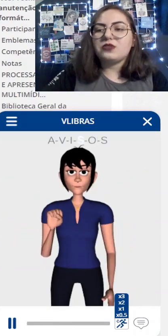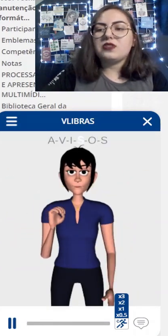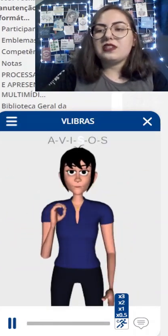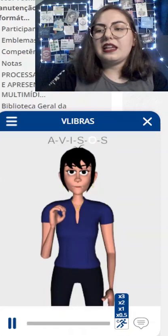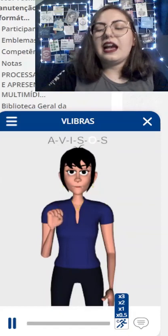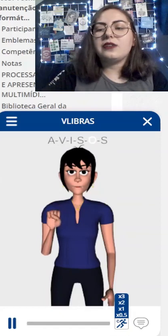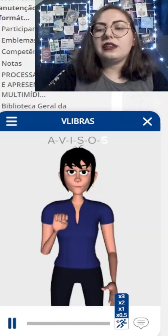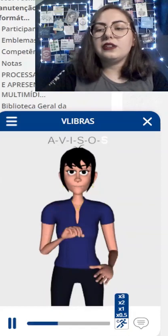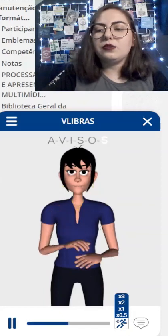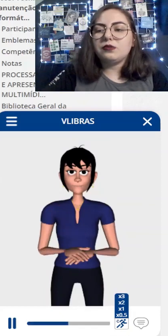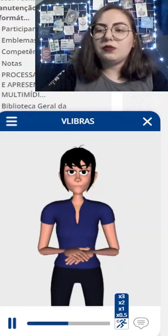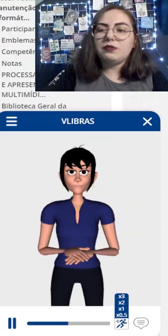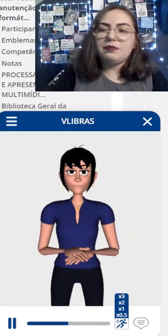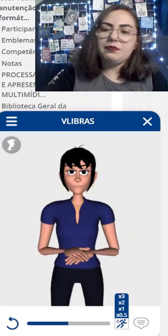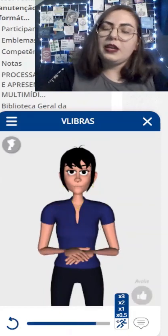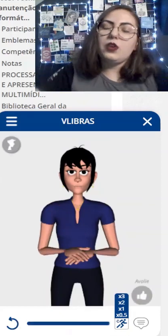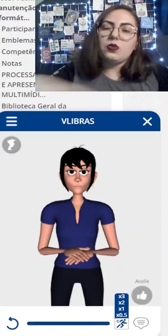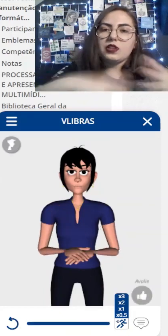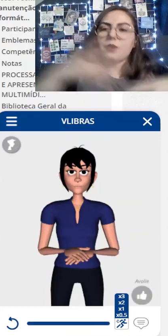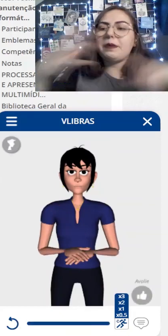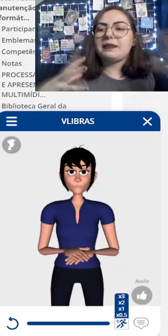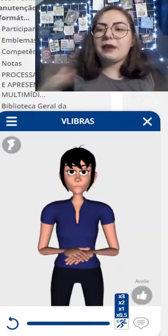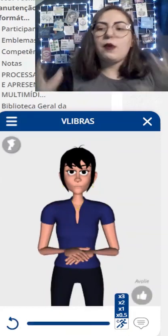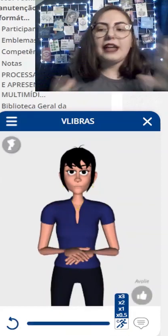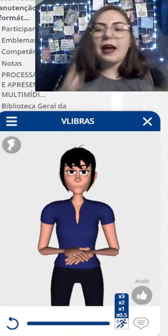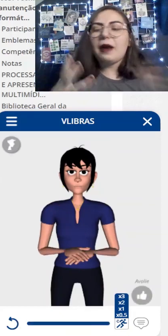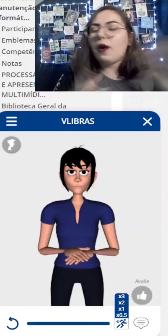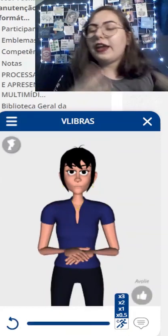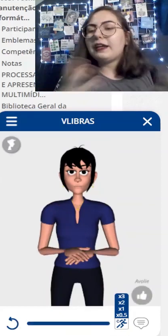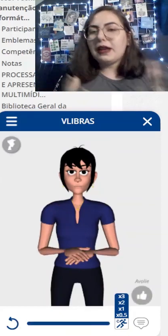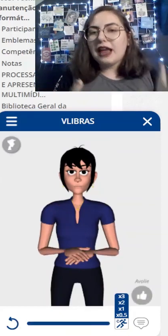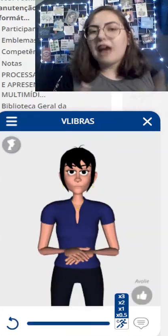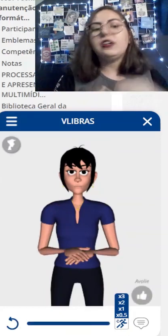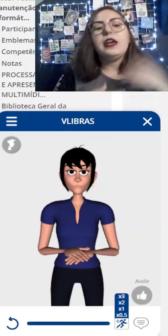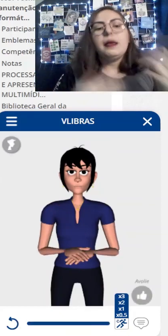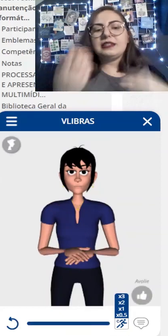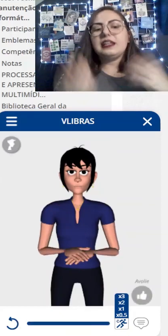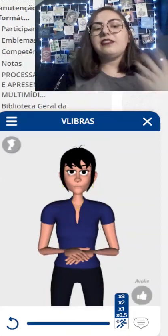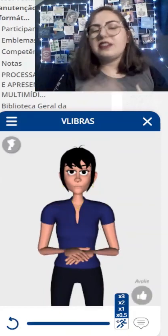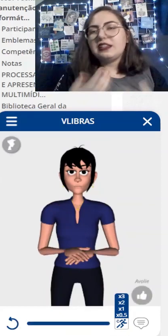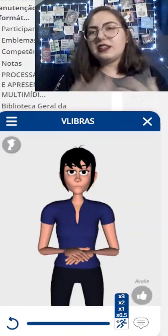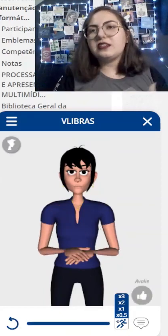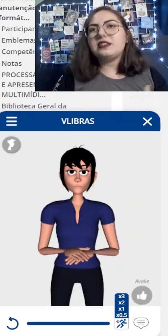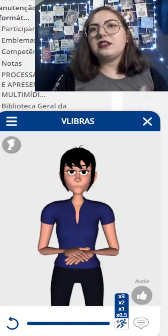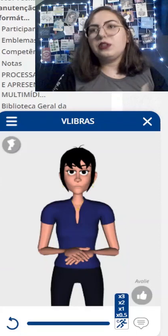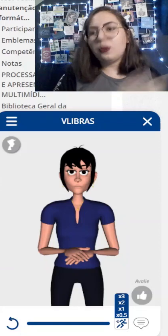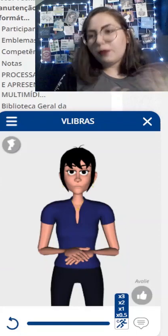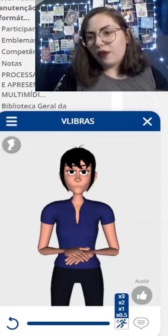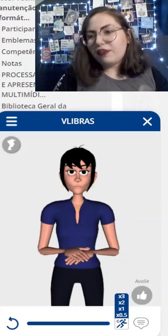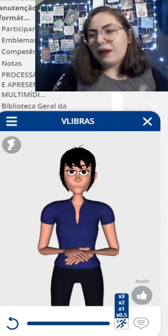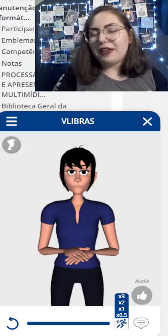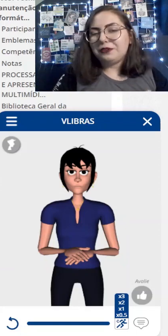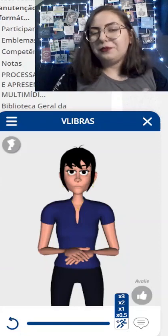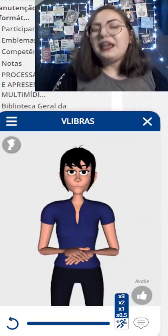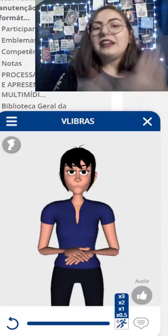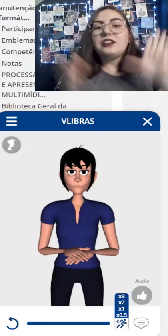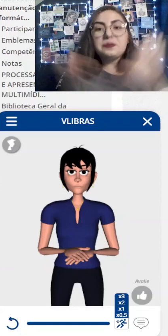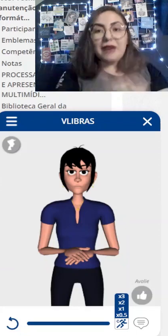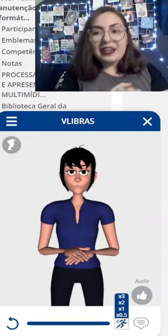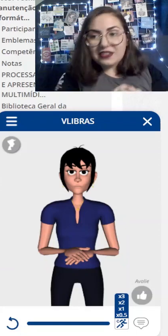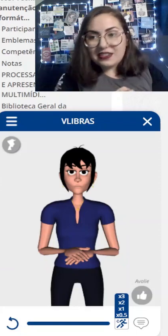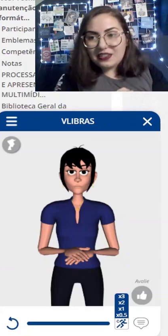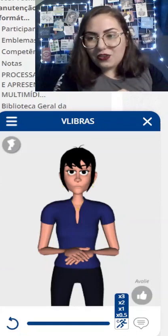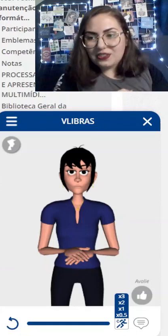avisos nesse caso ela não conseguiu perceber Qual era qual era a palavra mas ela fez a transcrição então pelo alfabeto